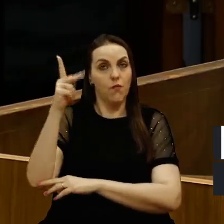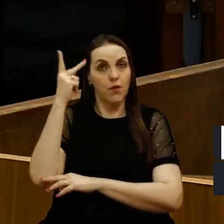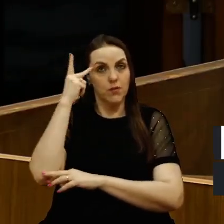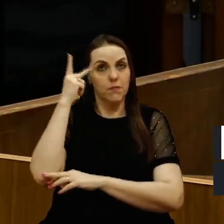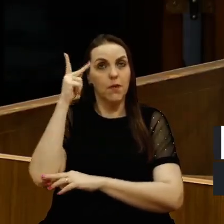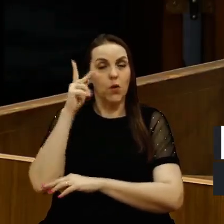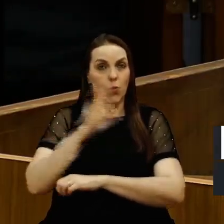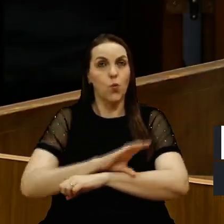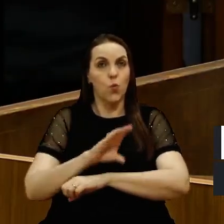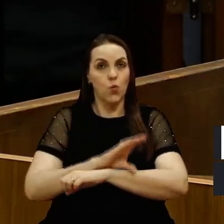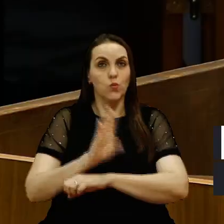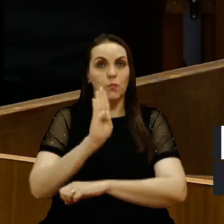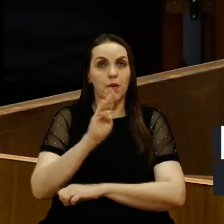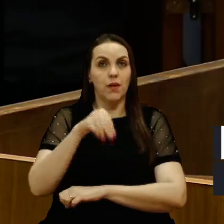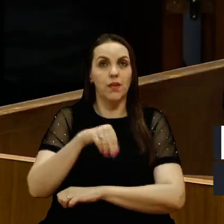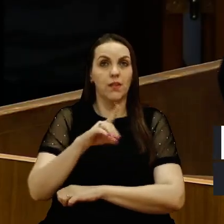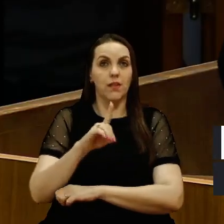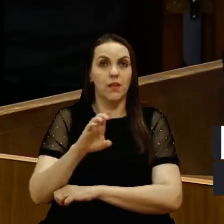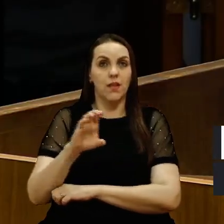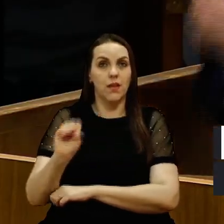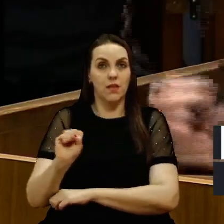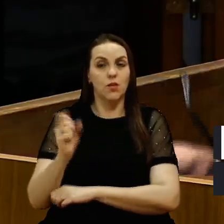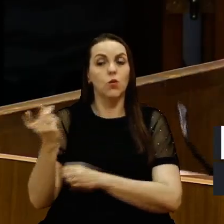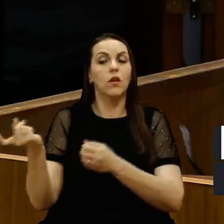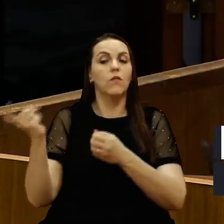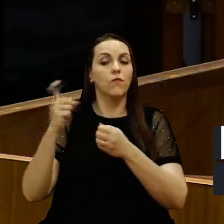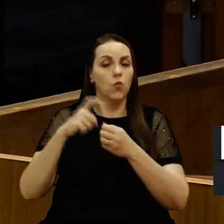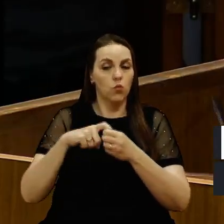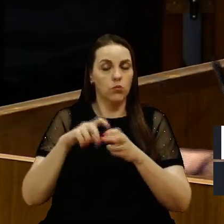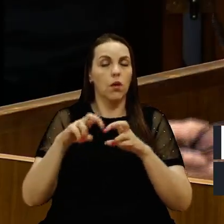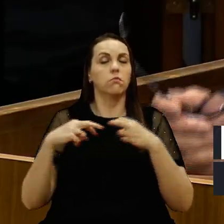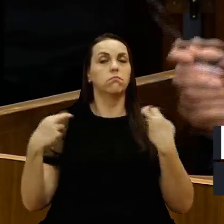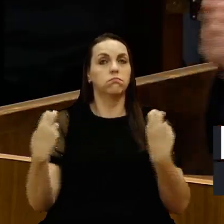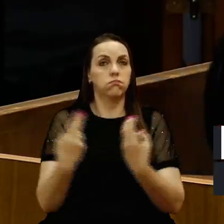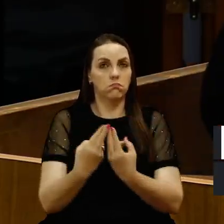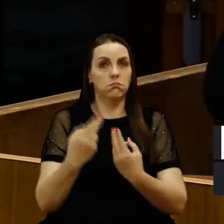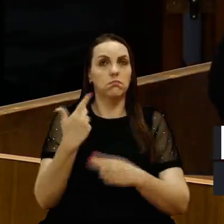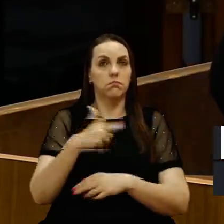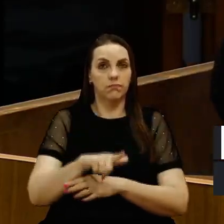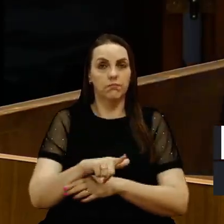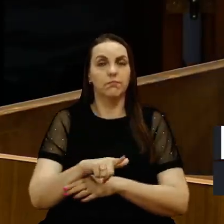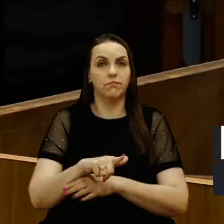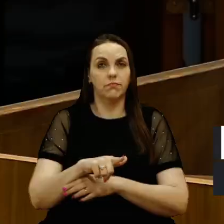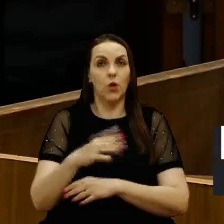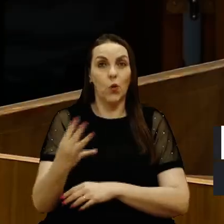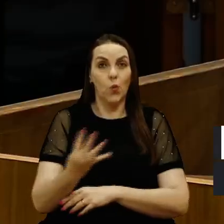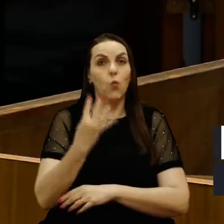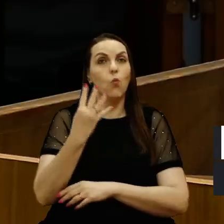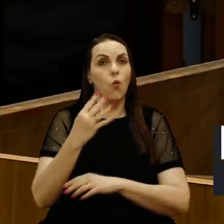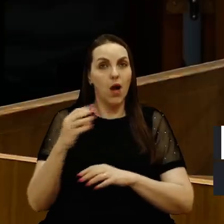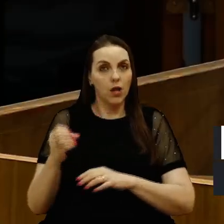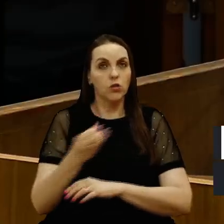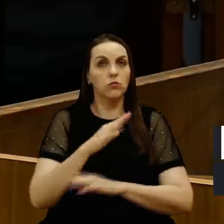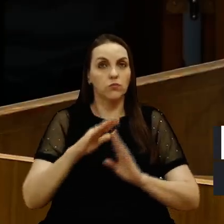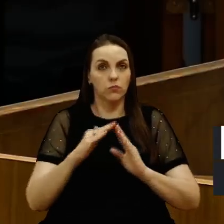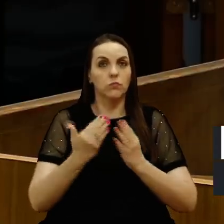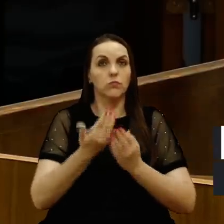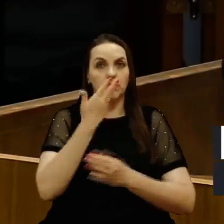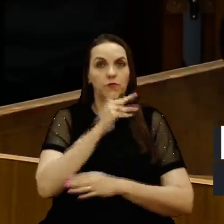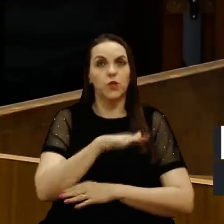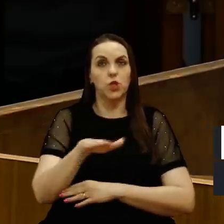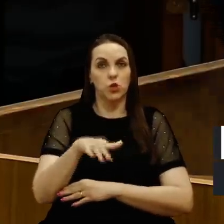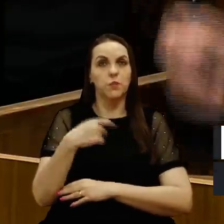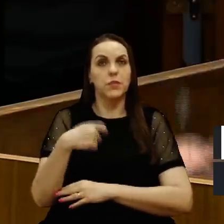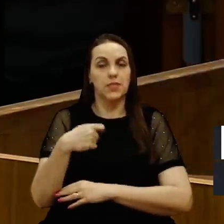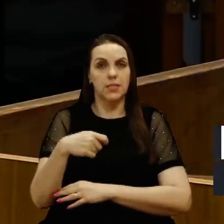mas que quando retornar, nós sentaremos novamente 4 novas escolas de educação infantil. A